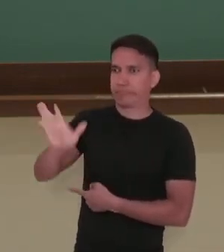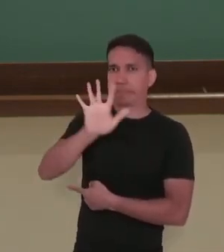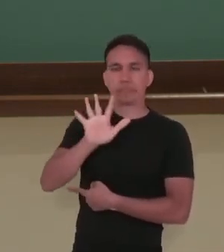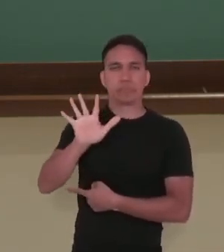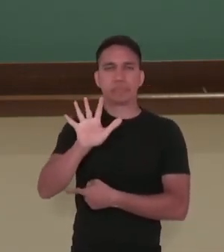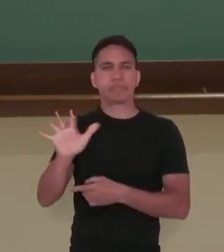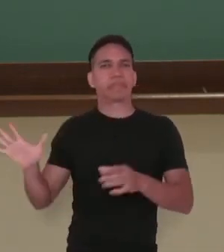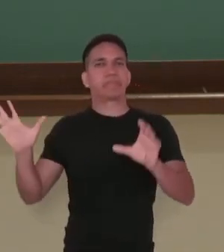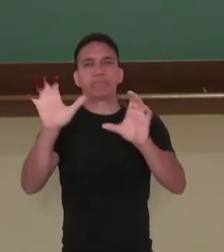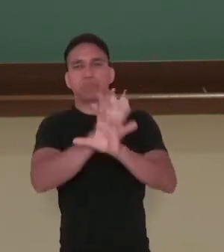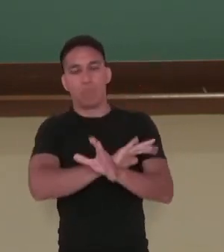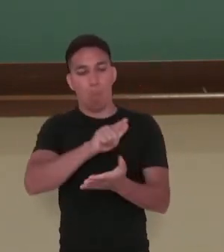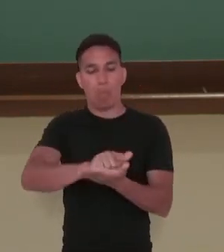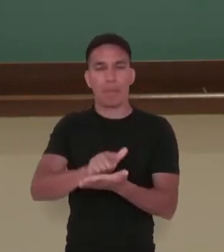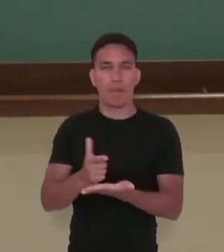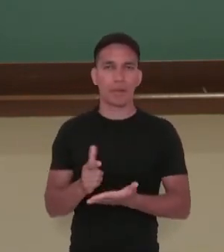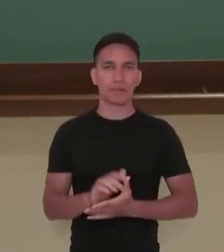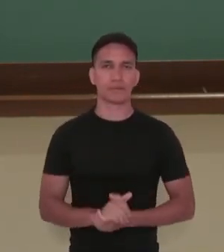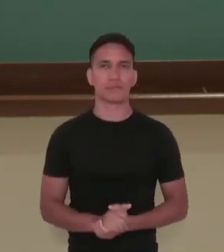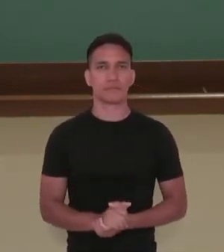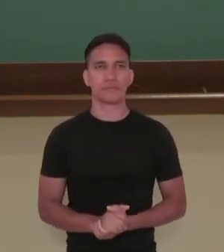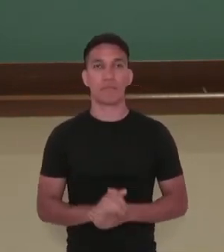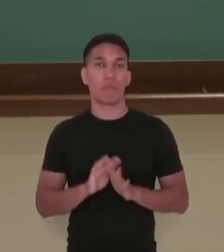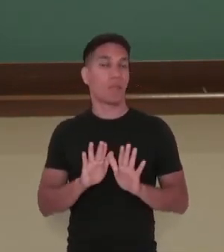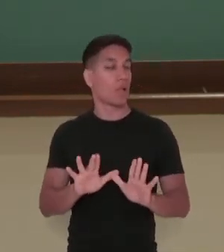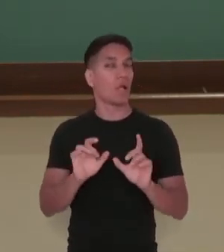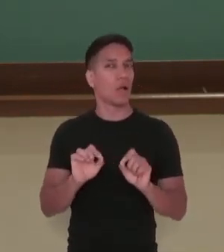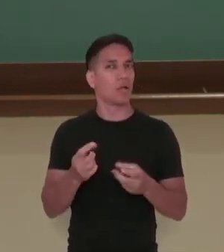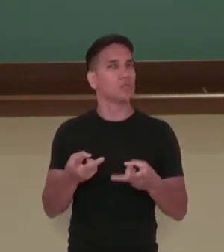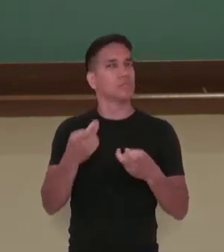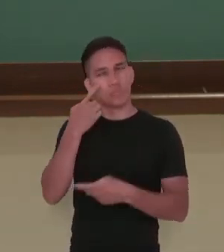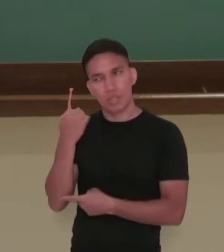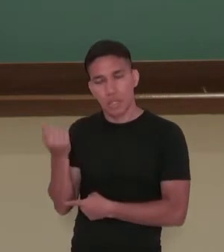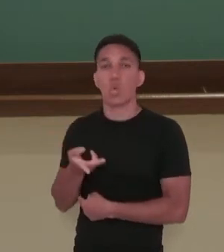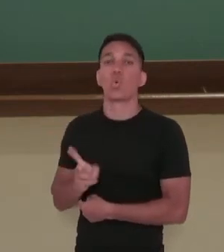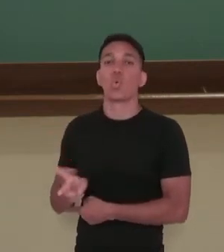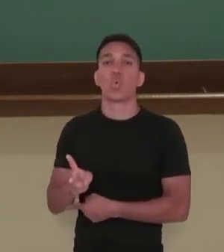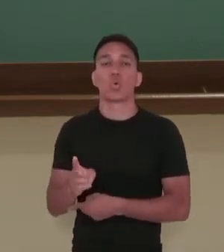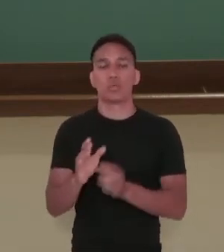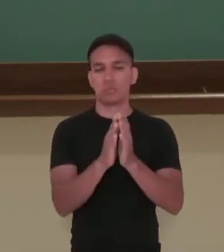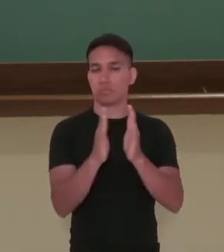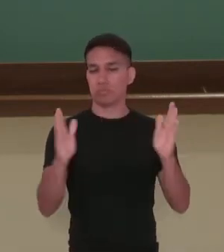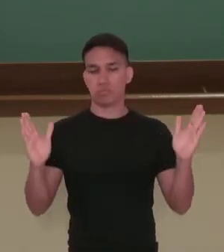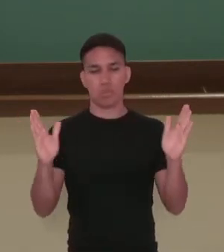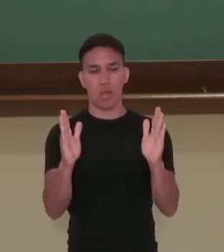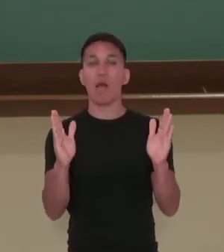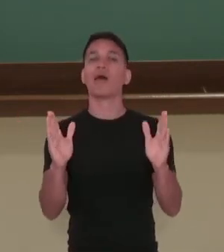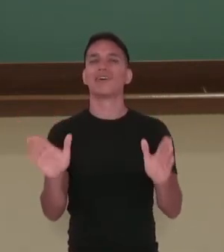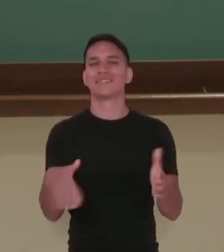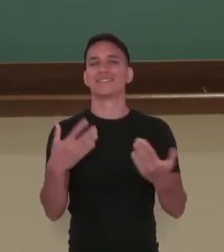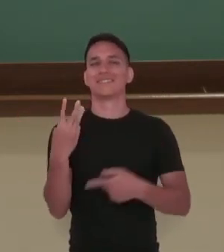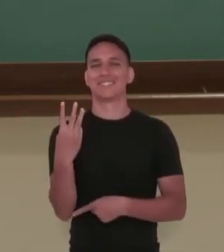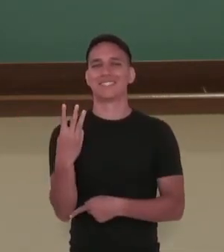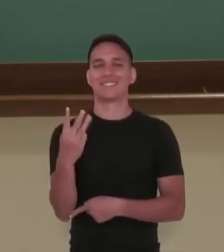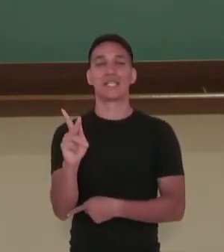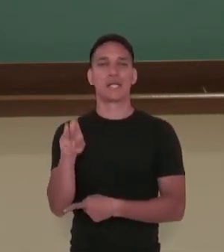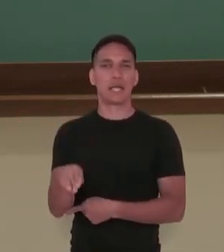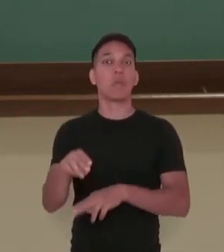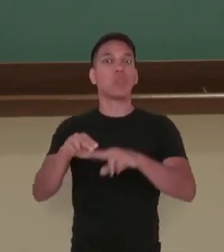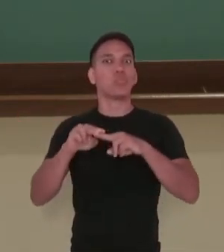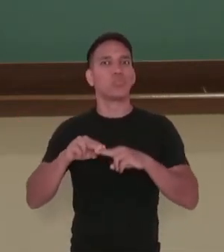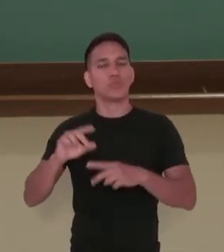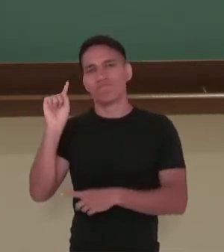inteiro do papel. Mas aí vai continuar sendo 3 quilômetros essa distância. Foi por isso que fizeram a